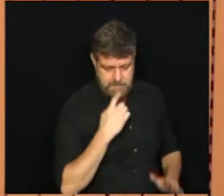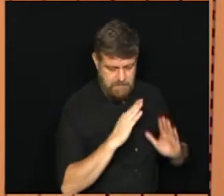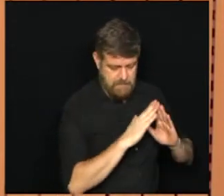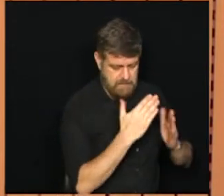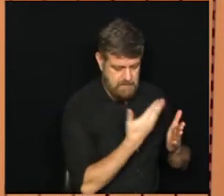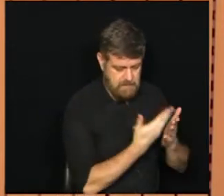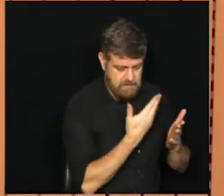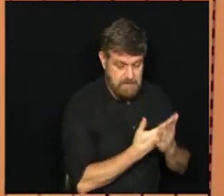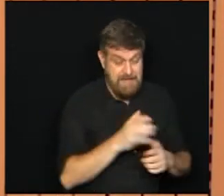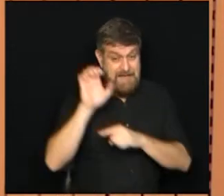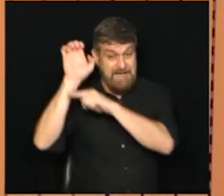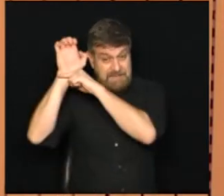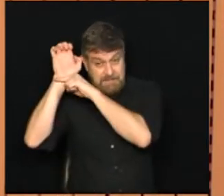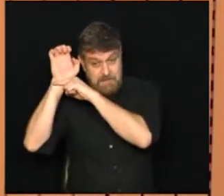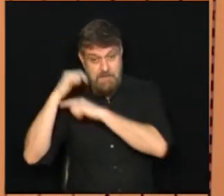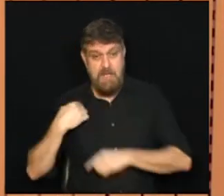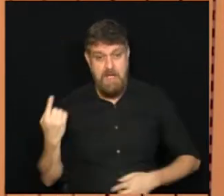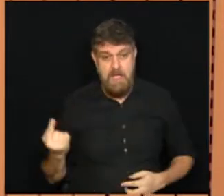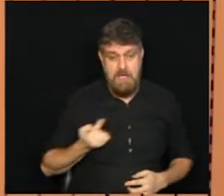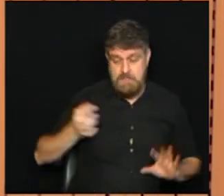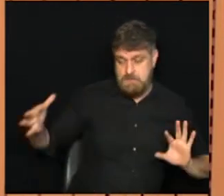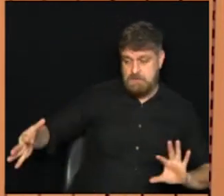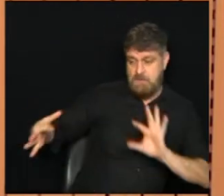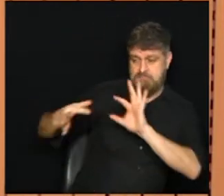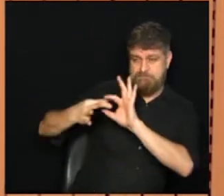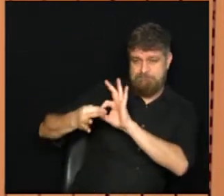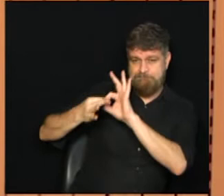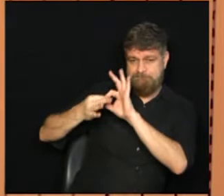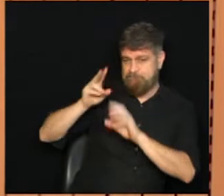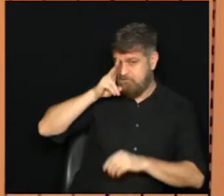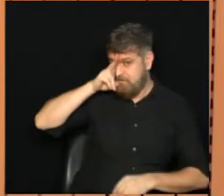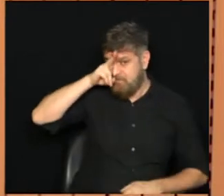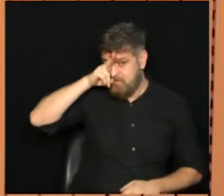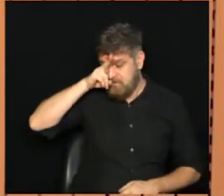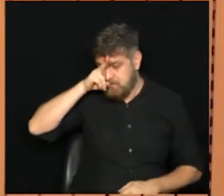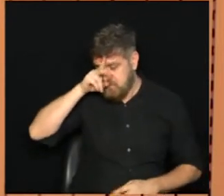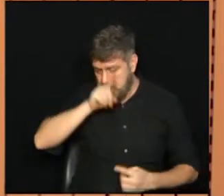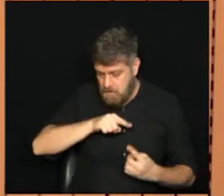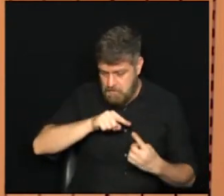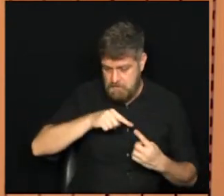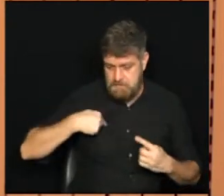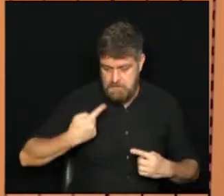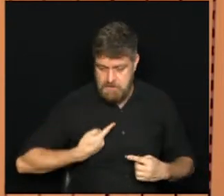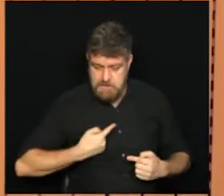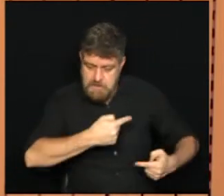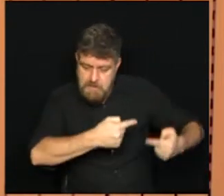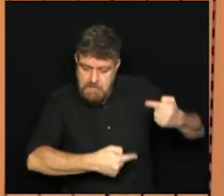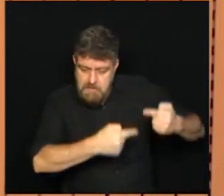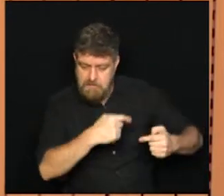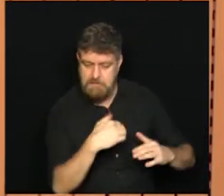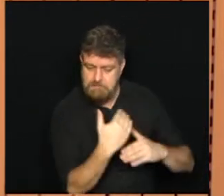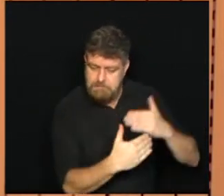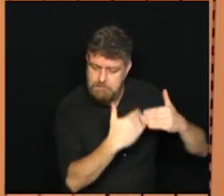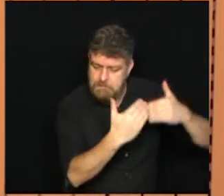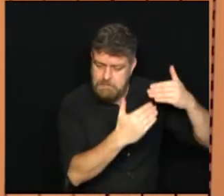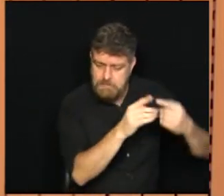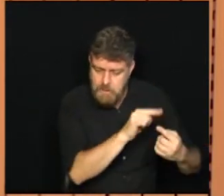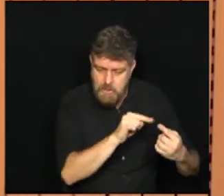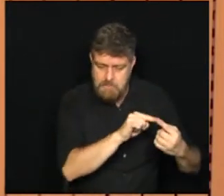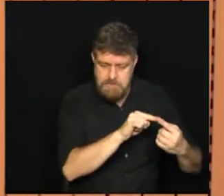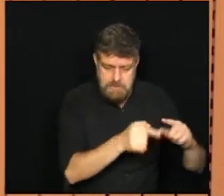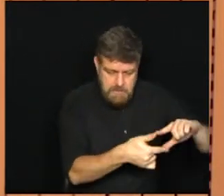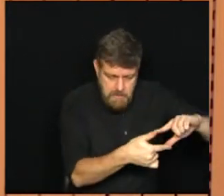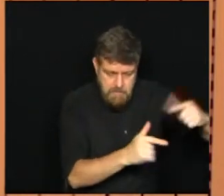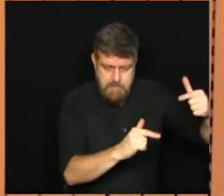que a gente una forças para tentar construir, né, justamente esse debate de mudança real no